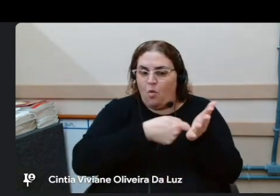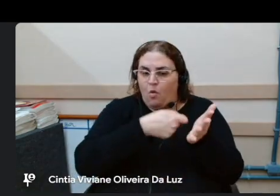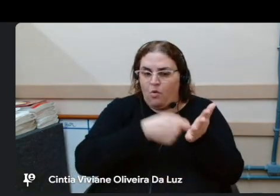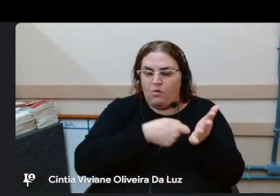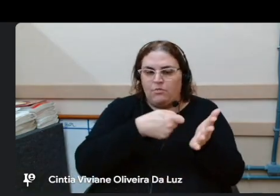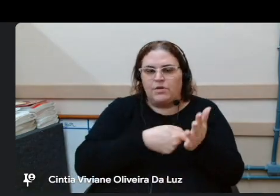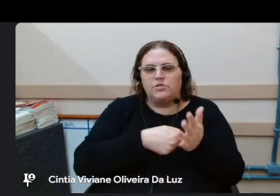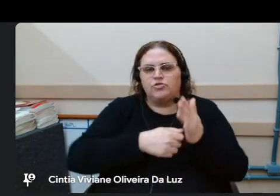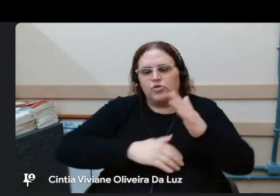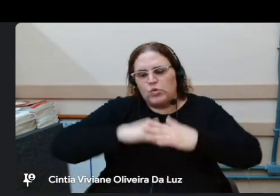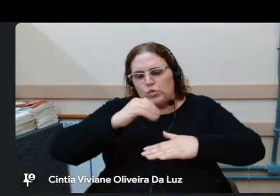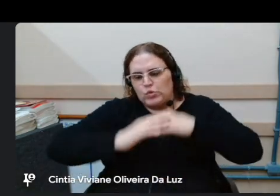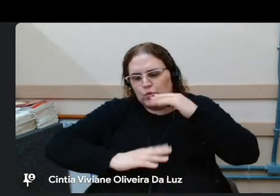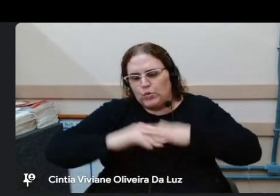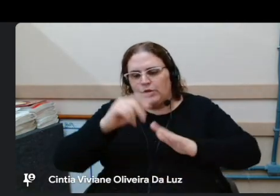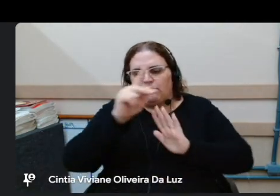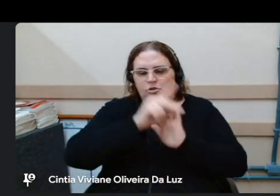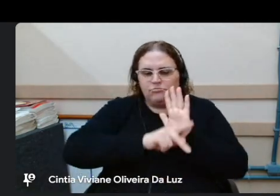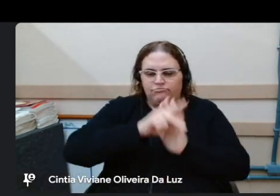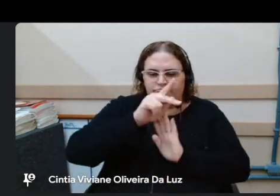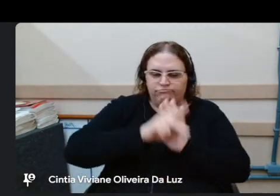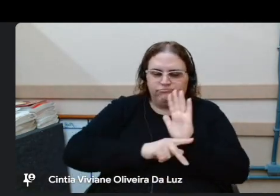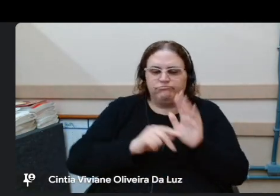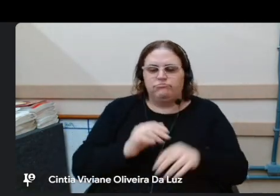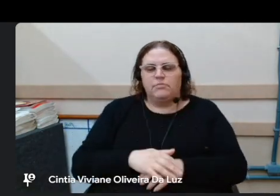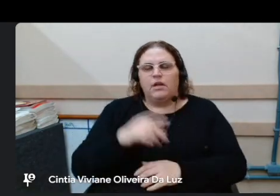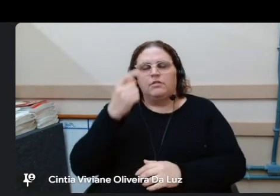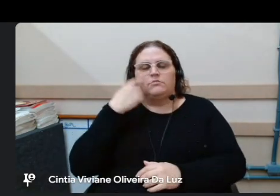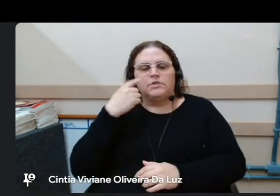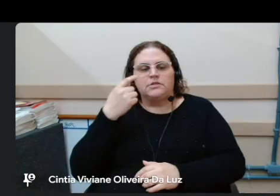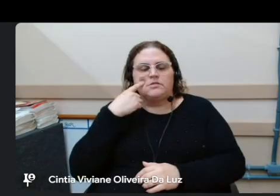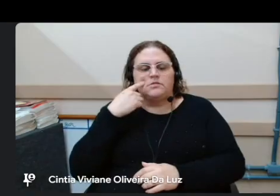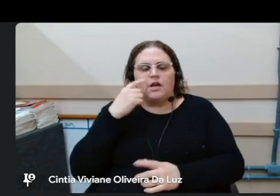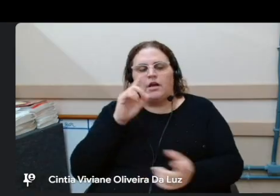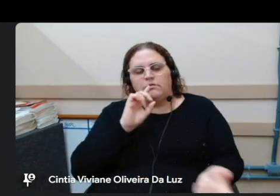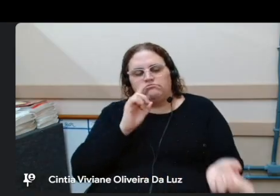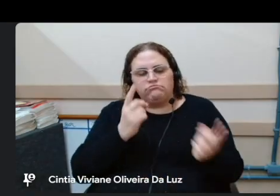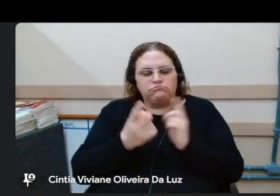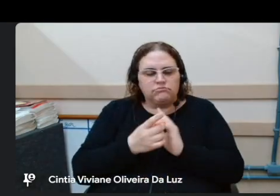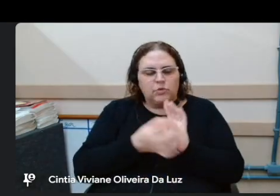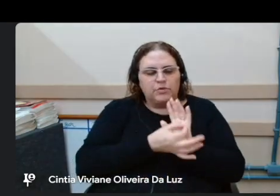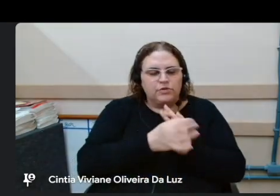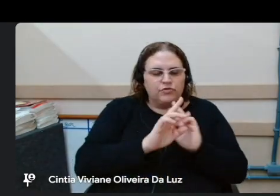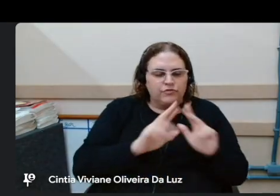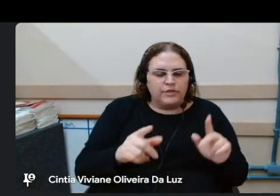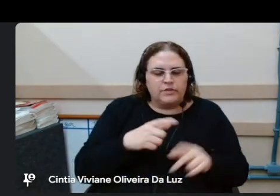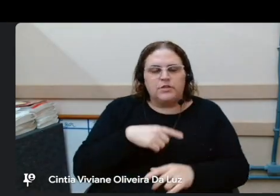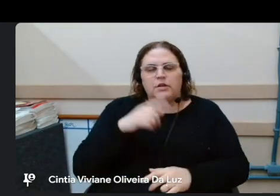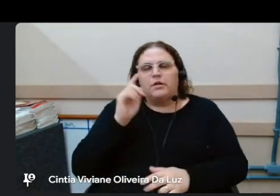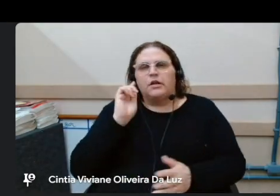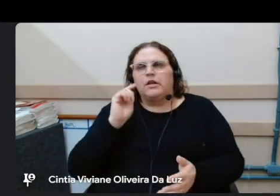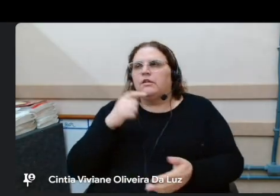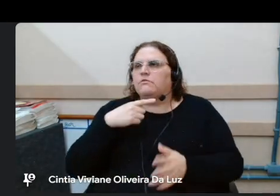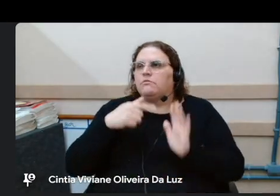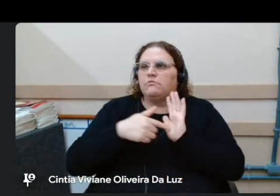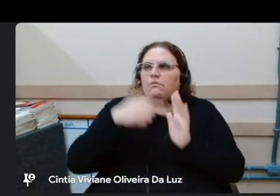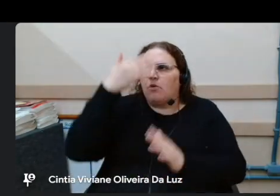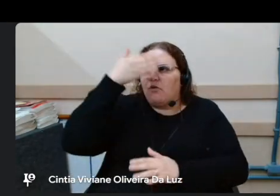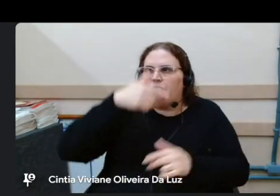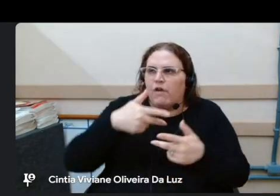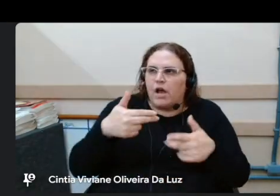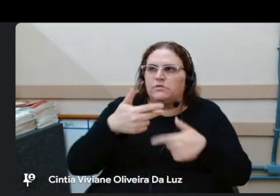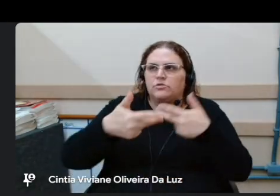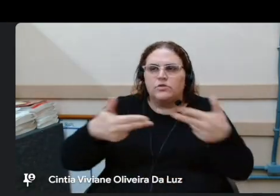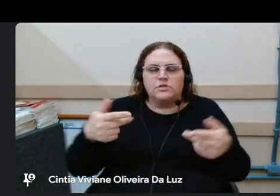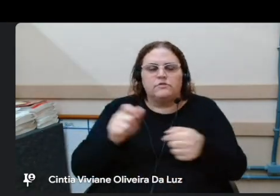né que esses editais exigem de construir projetos de Pensar Em contrapartida de pensar em prestação de